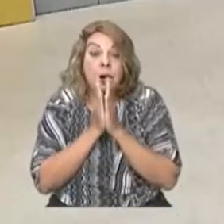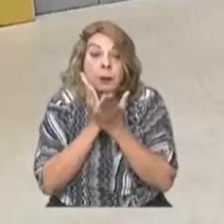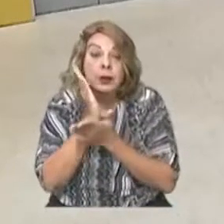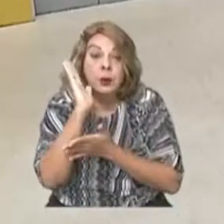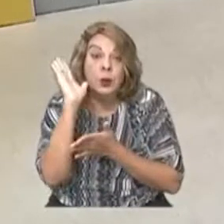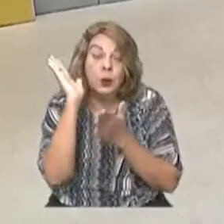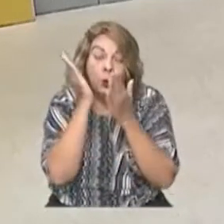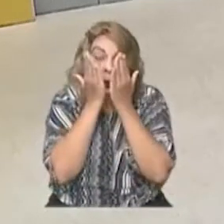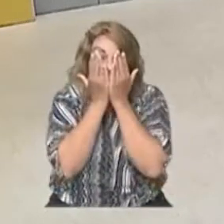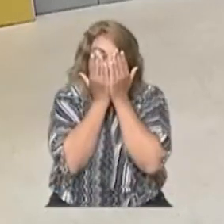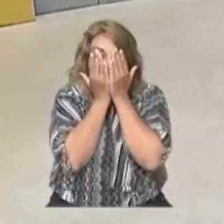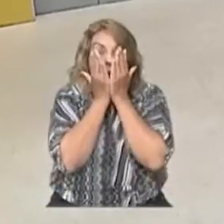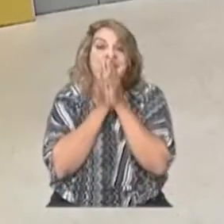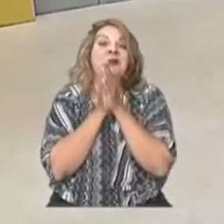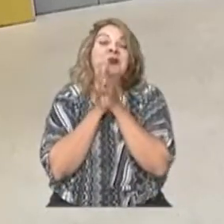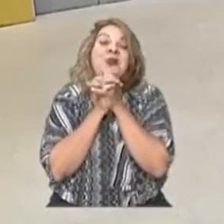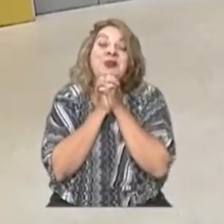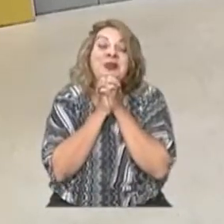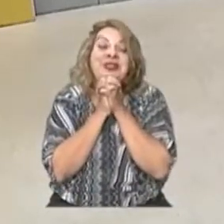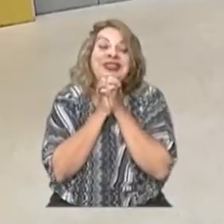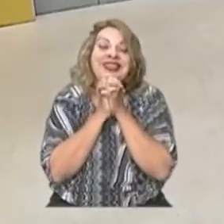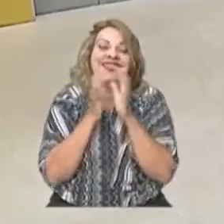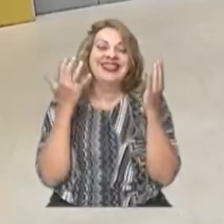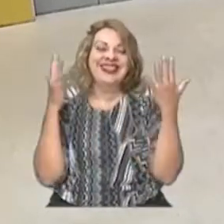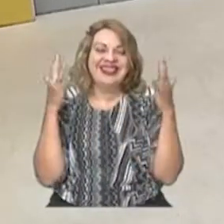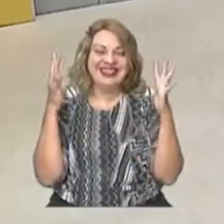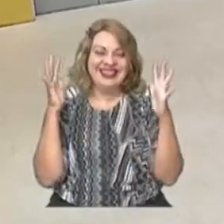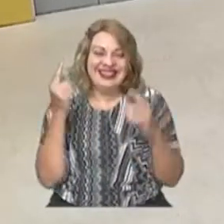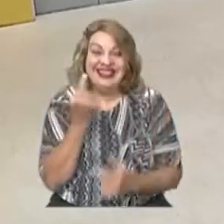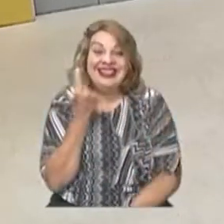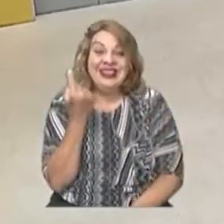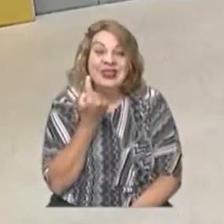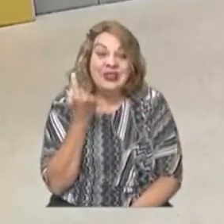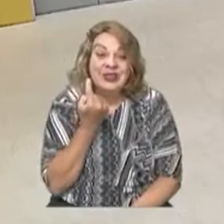Decidiu! Opa! Decidido!